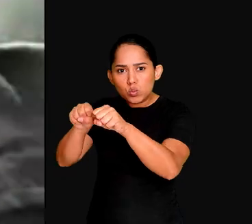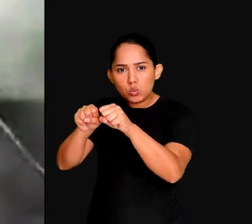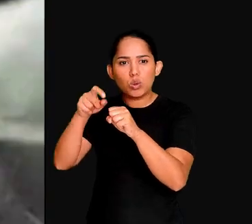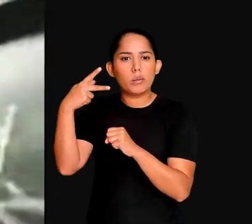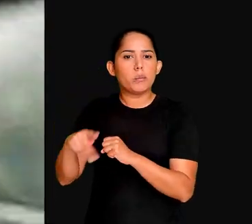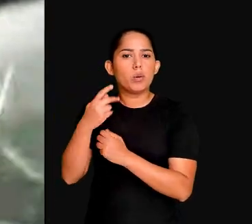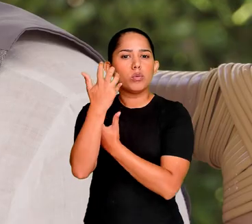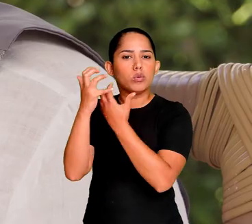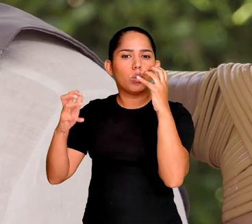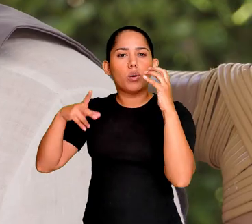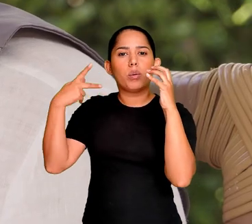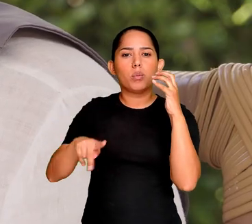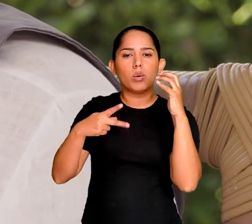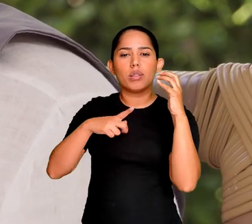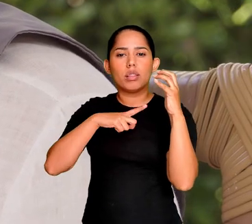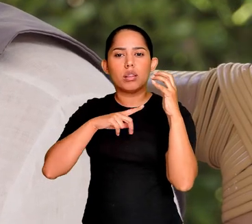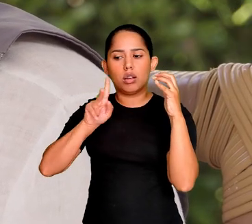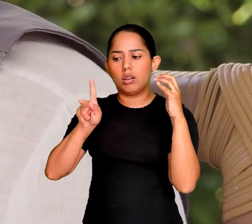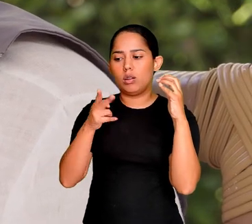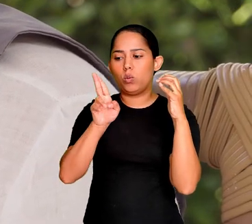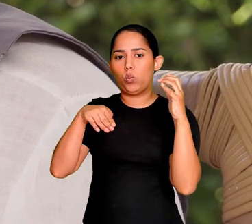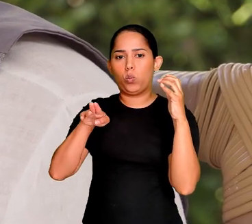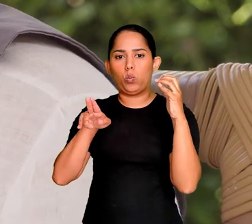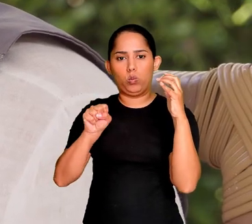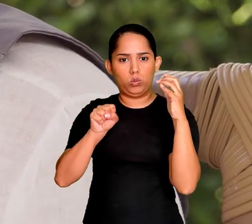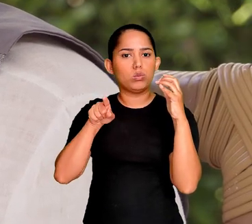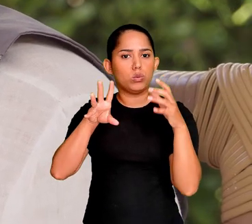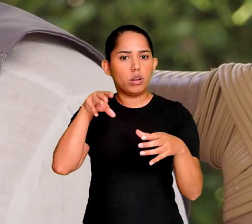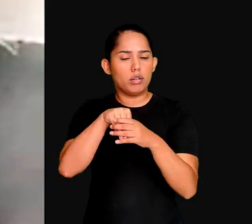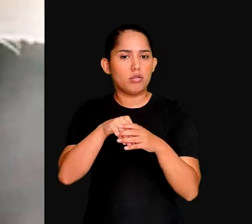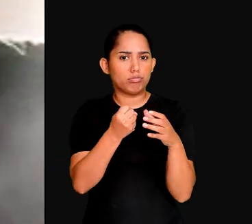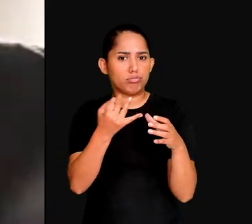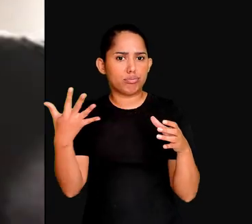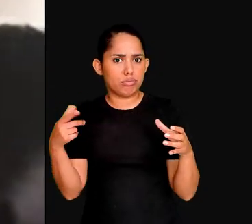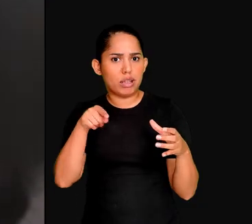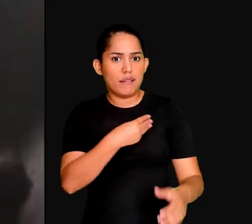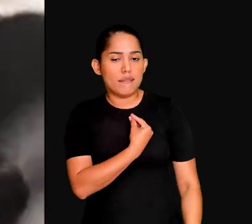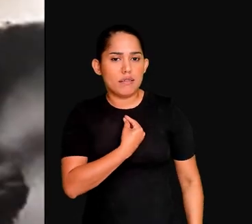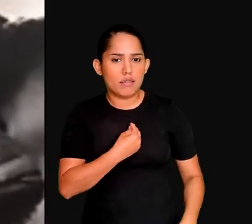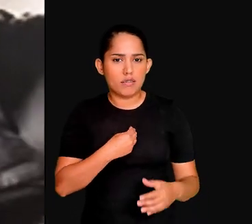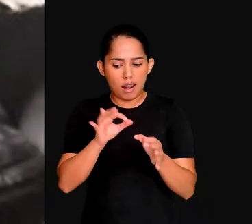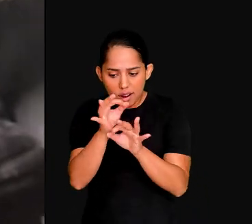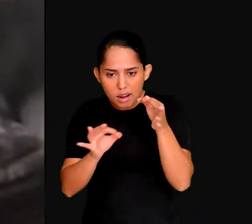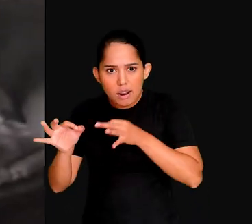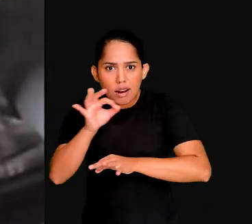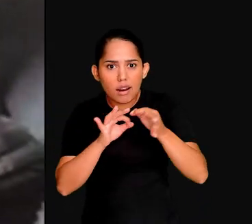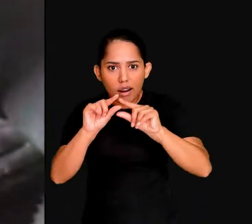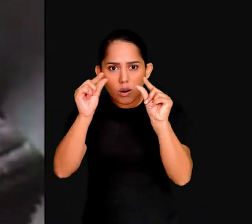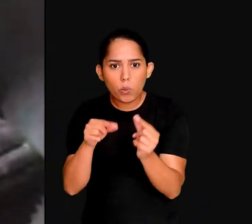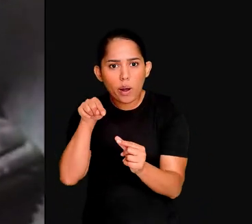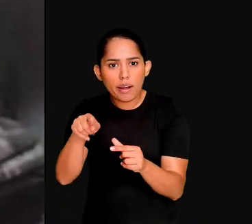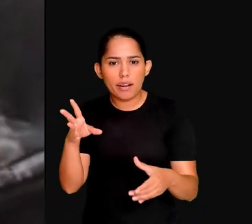aquele escuro, solo bem escuro de floresta, ele é um solo com muito humus. O humus, ele